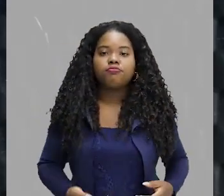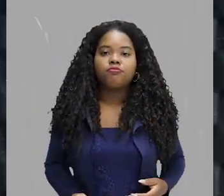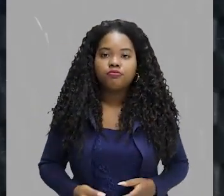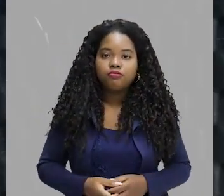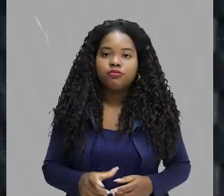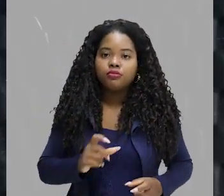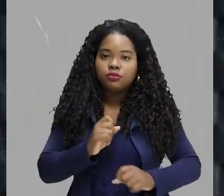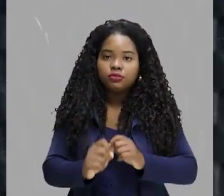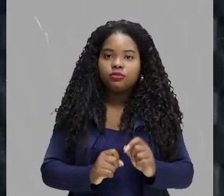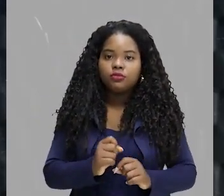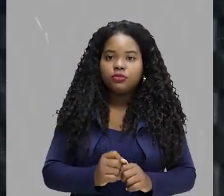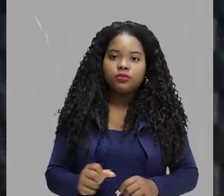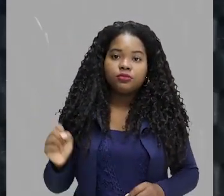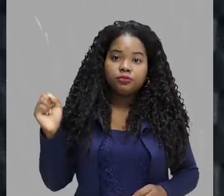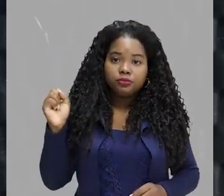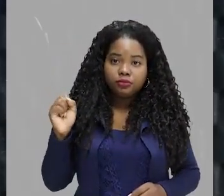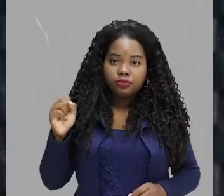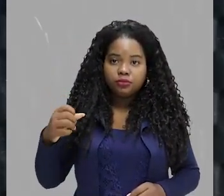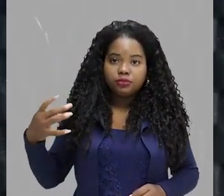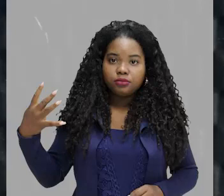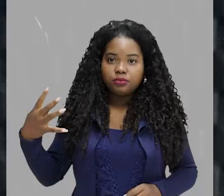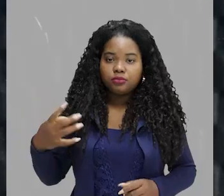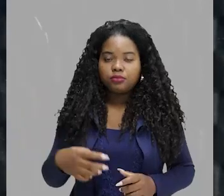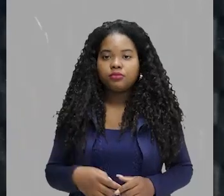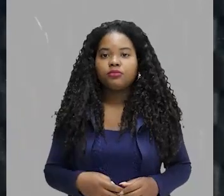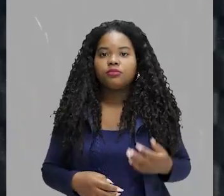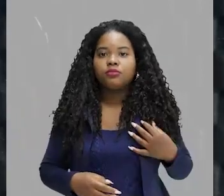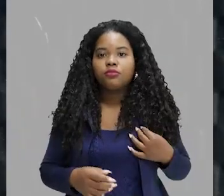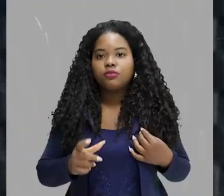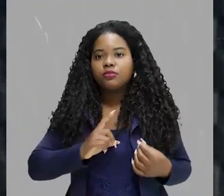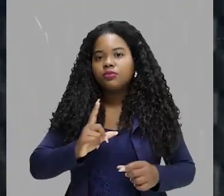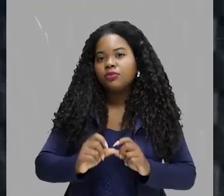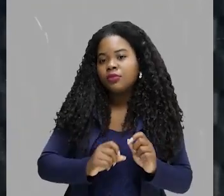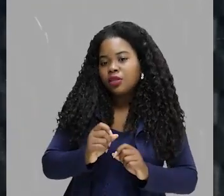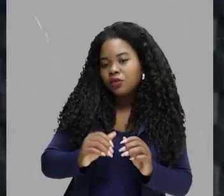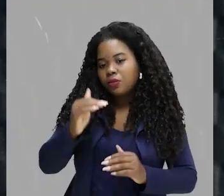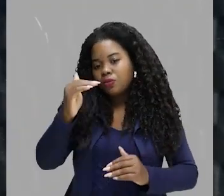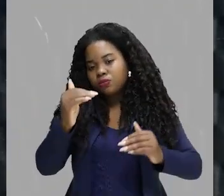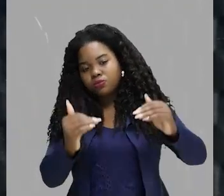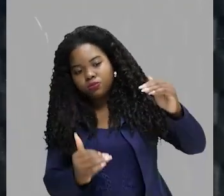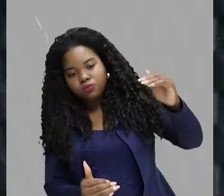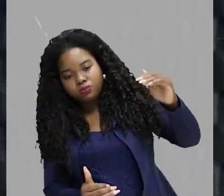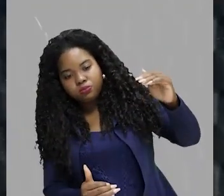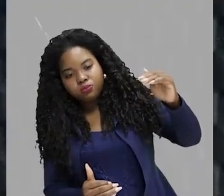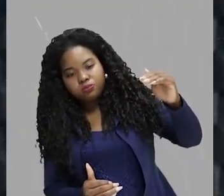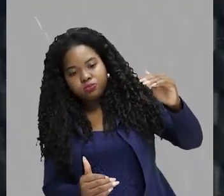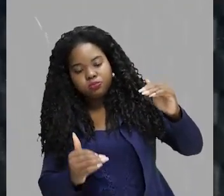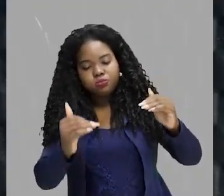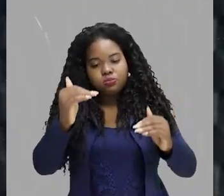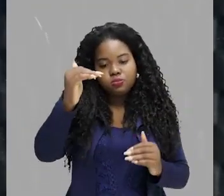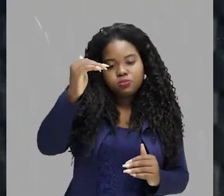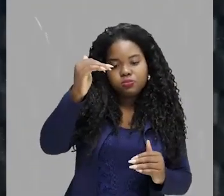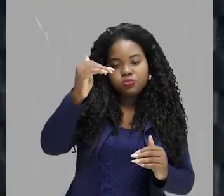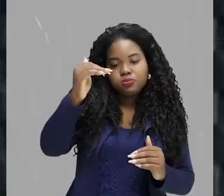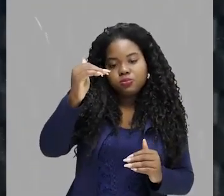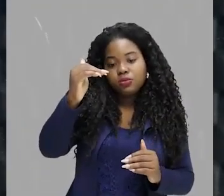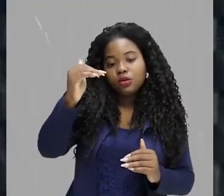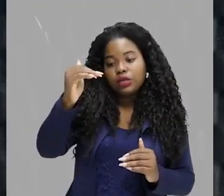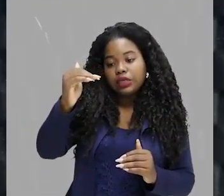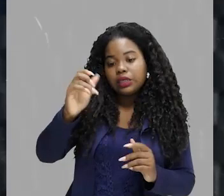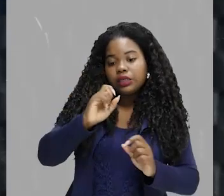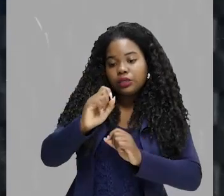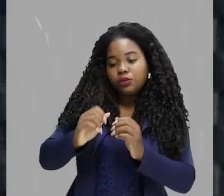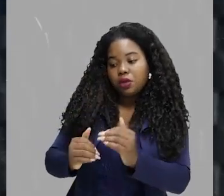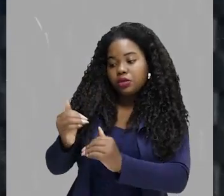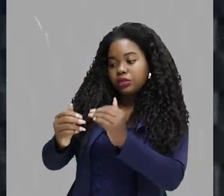está em 84º. Então tu percebe que existe um descompasso, né, entre crescimento e desenvolvimento. Não